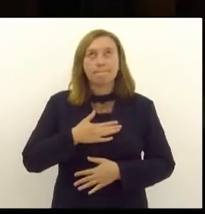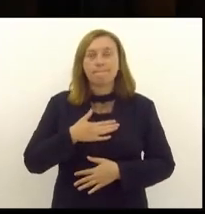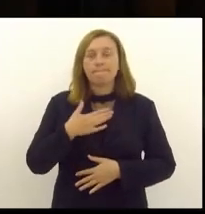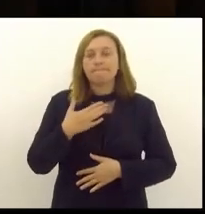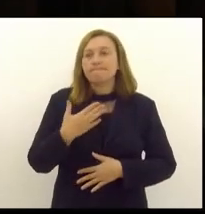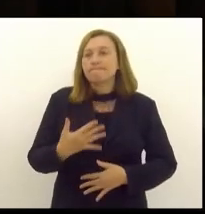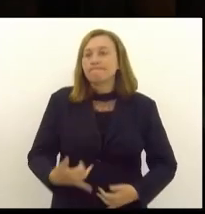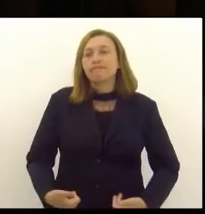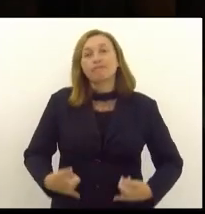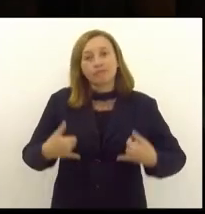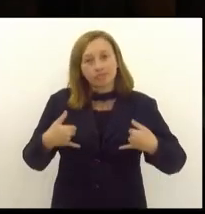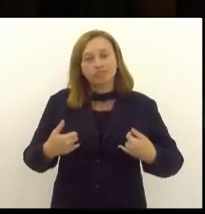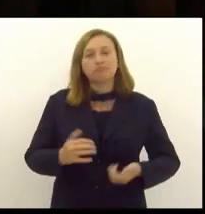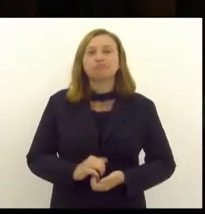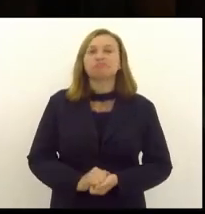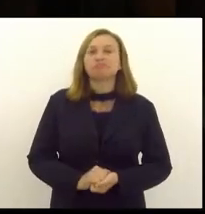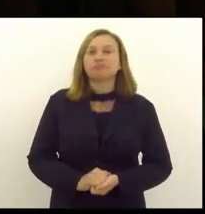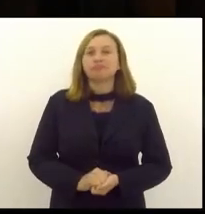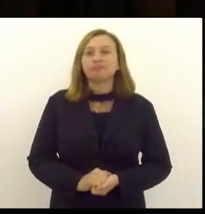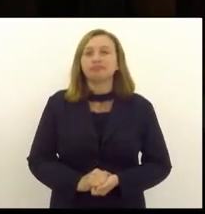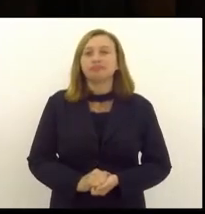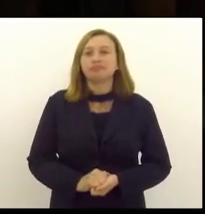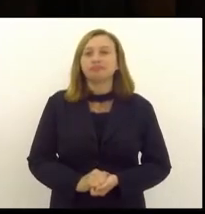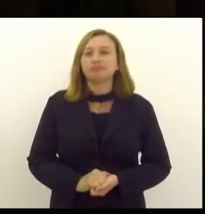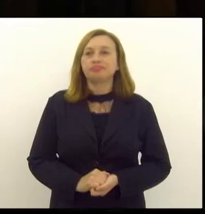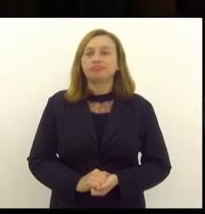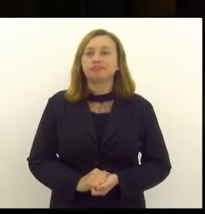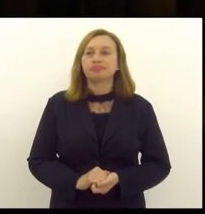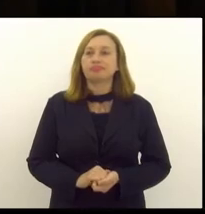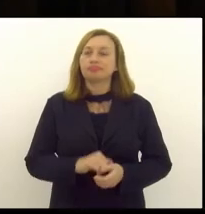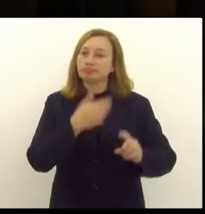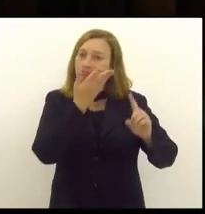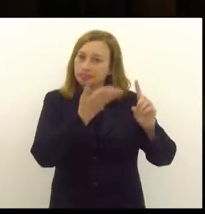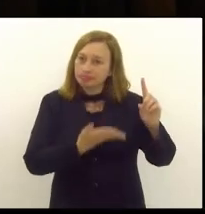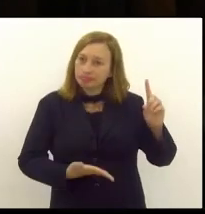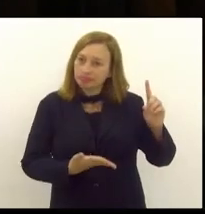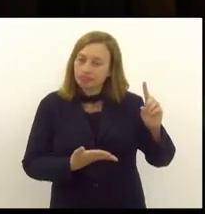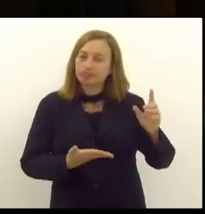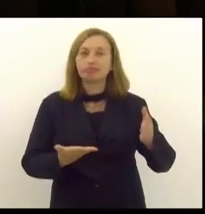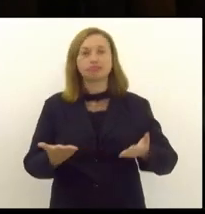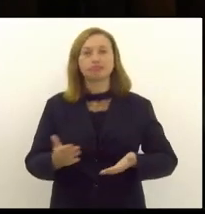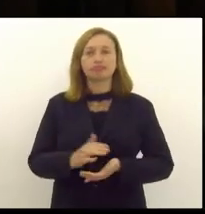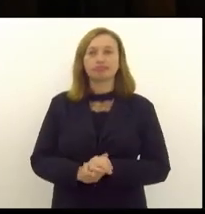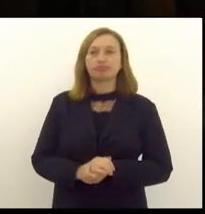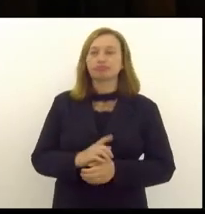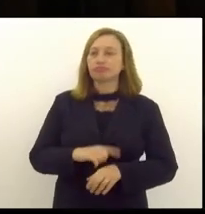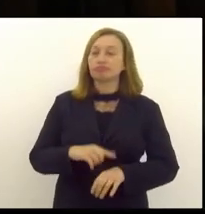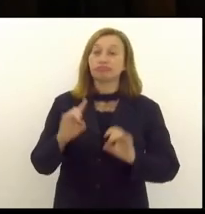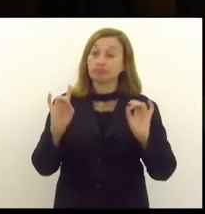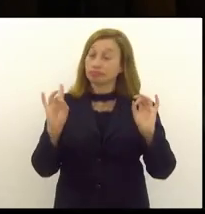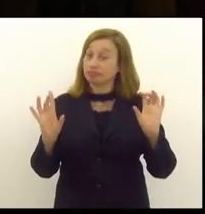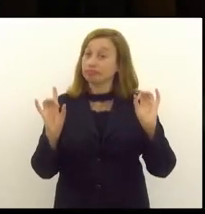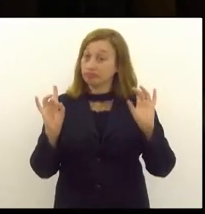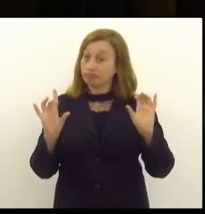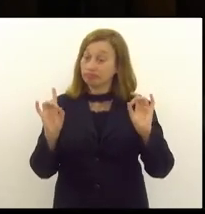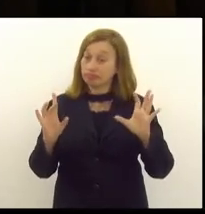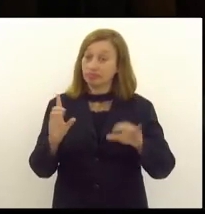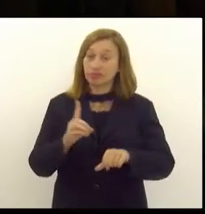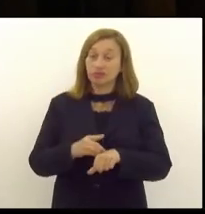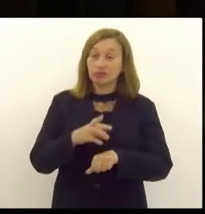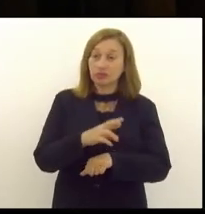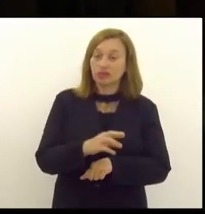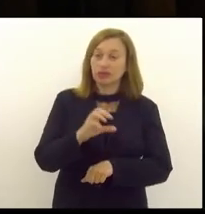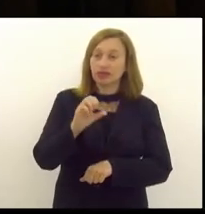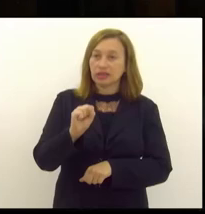grande honra estar nessa cerimônia de condecoração, de homenagem à doutora